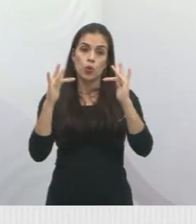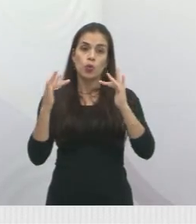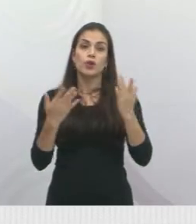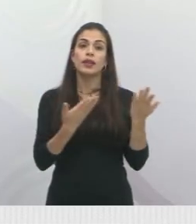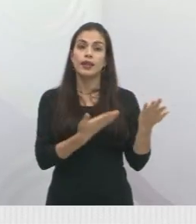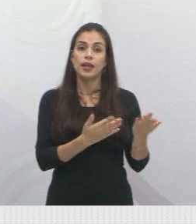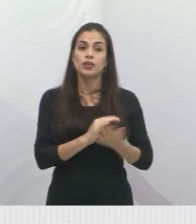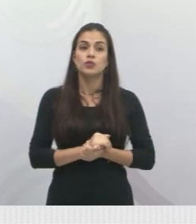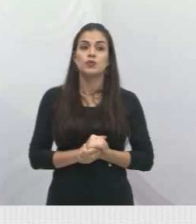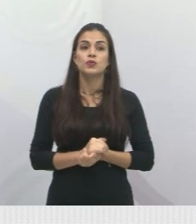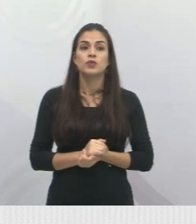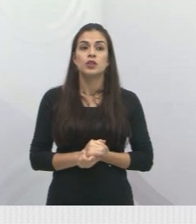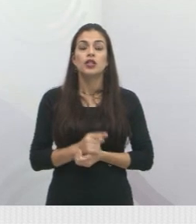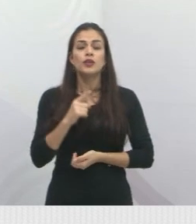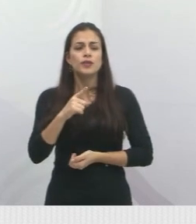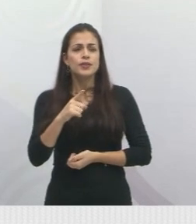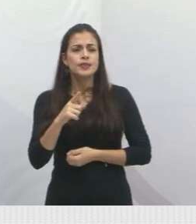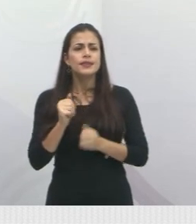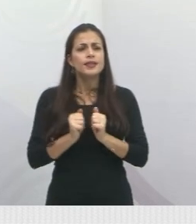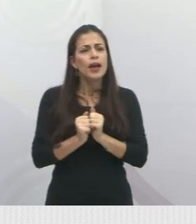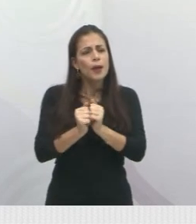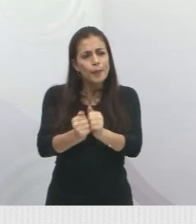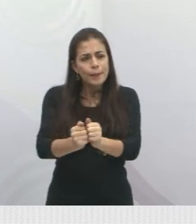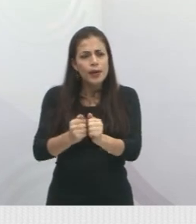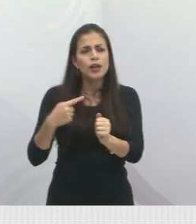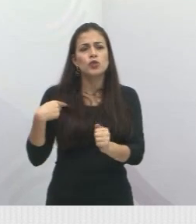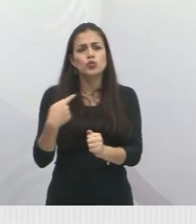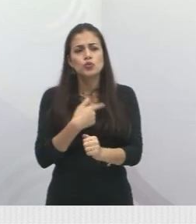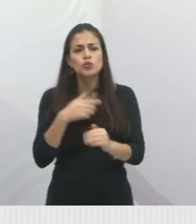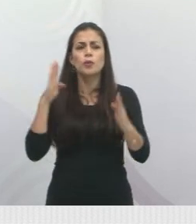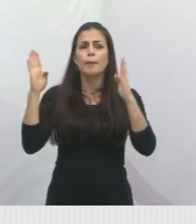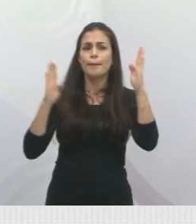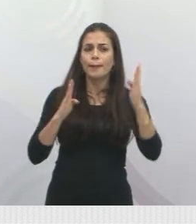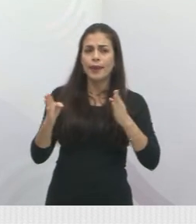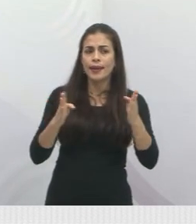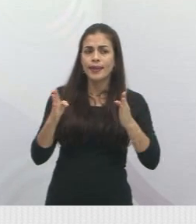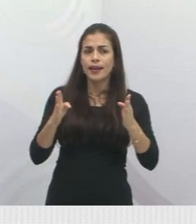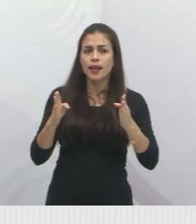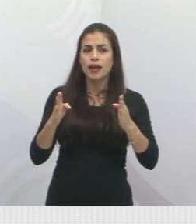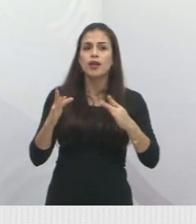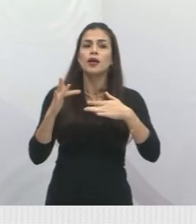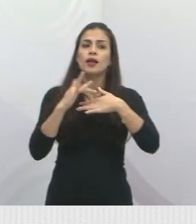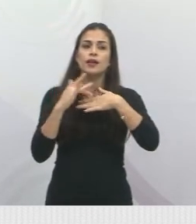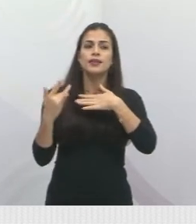a você que acompanha o nosso mandato pelas redes sociais, que possam